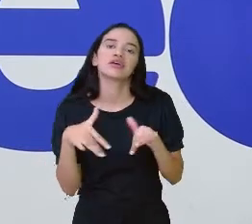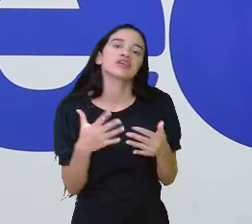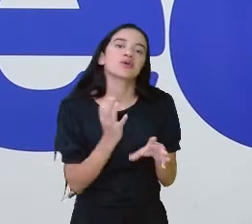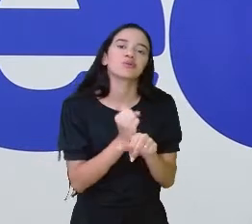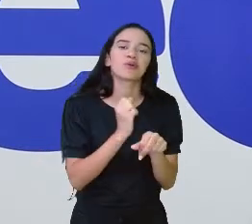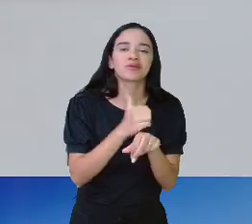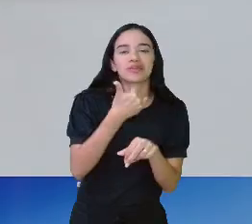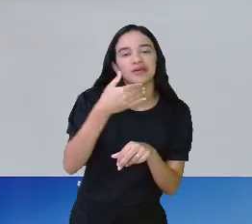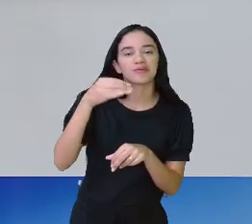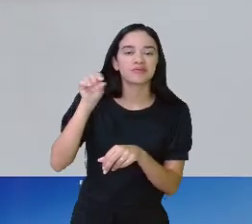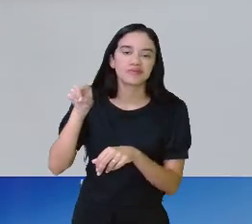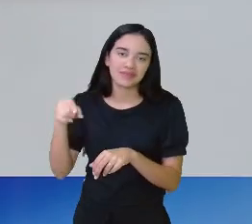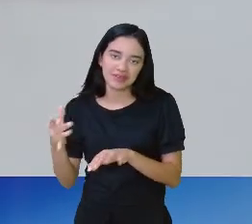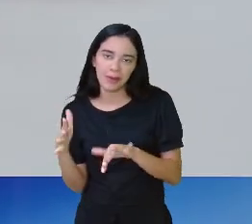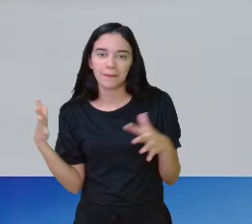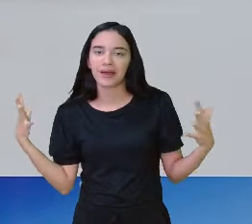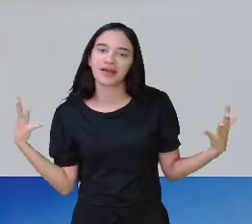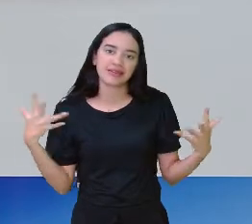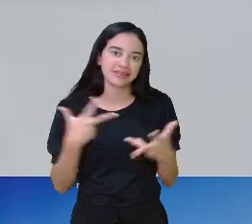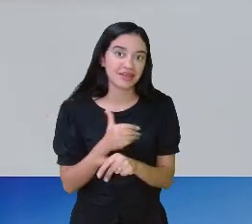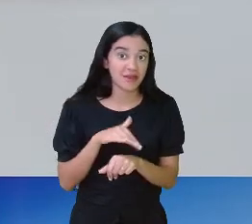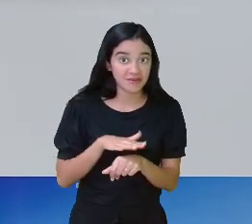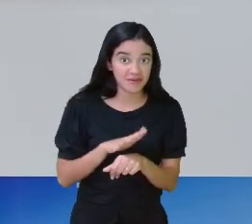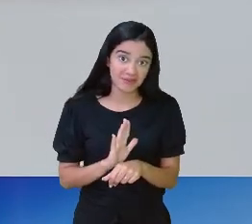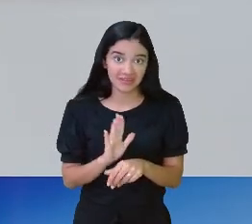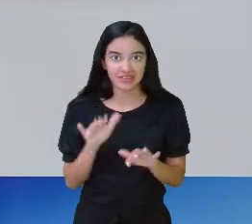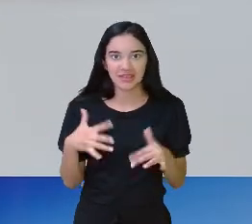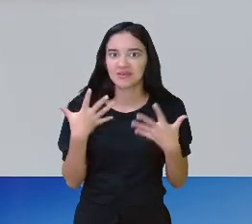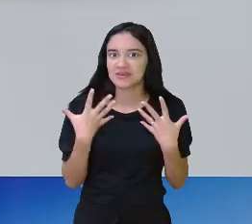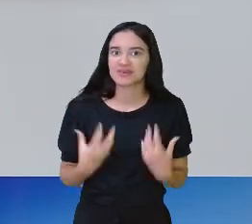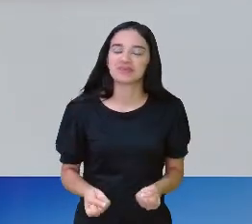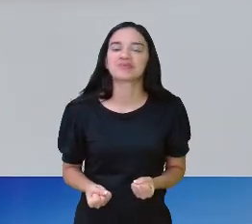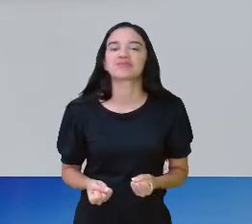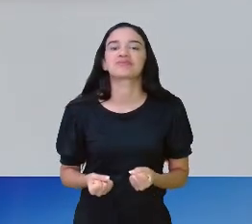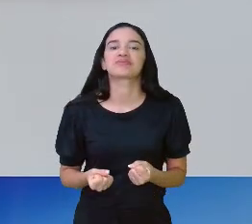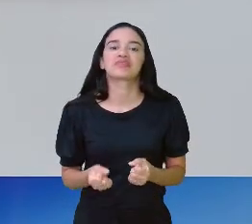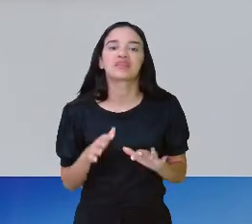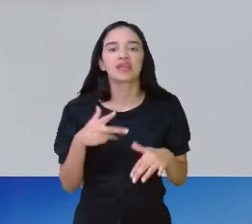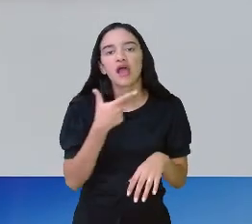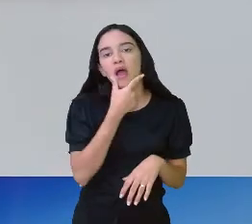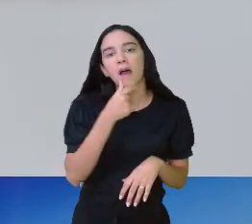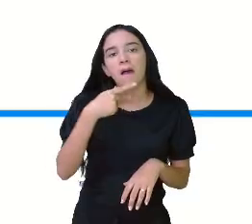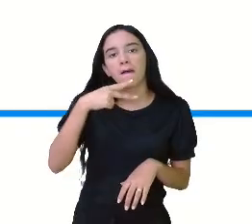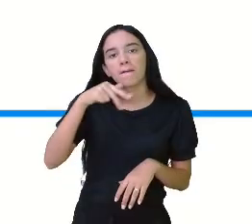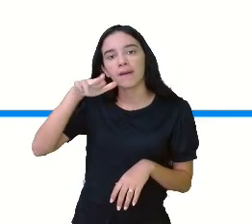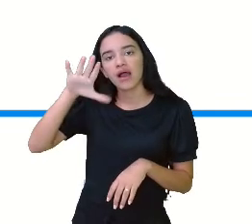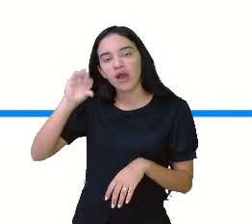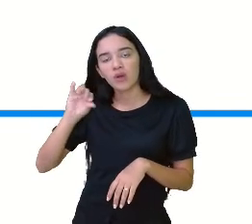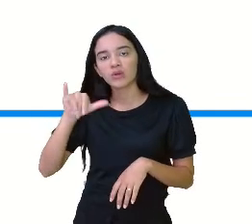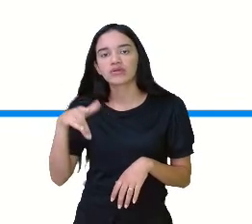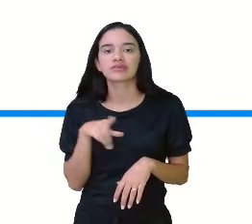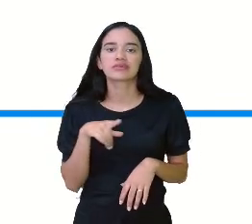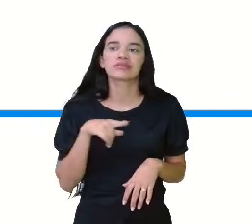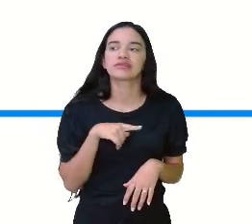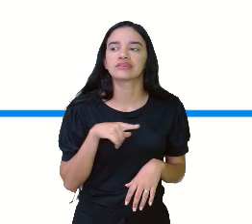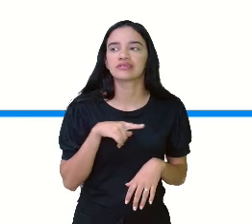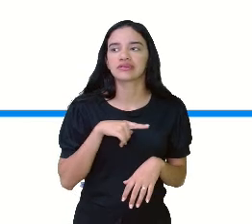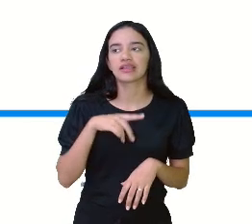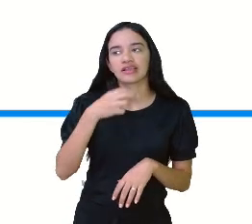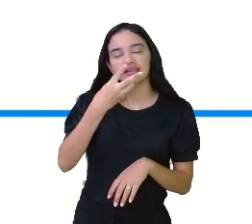1000. Maravilhosos. Vamos para mais uma? Bora. Paulo tem 35 tampas de